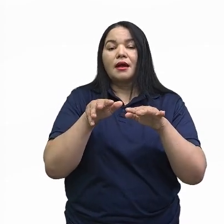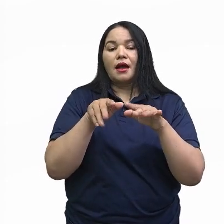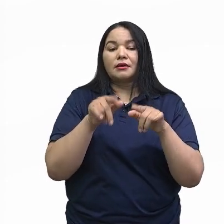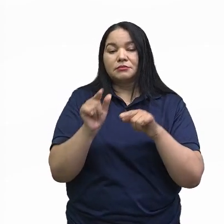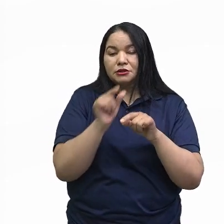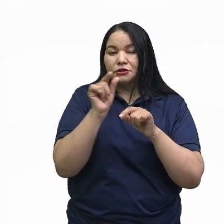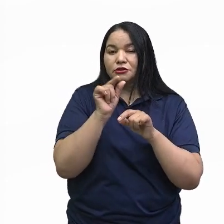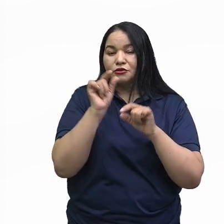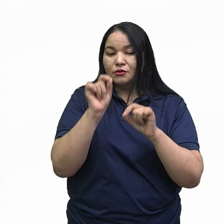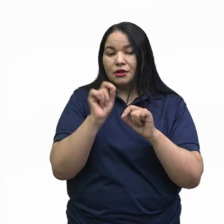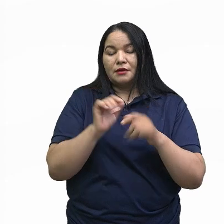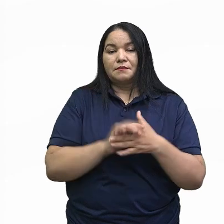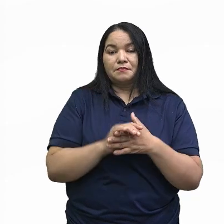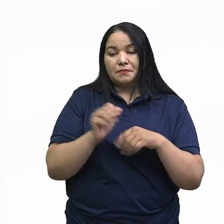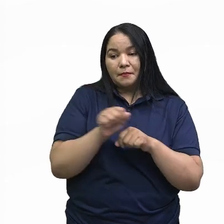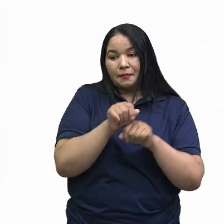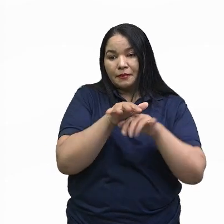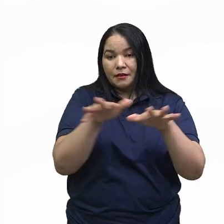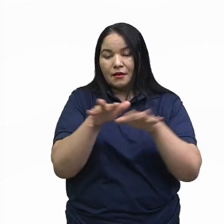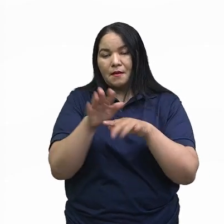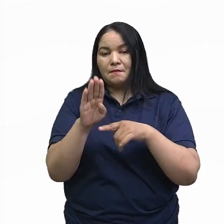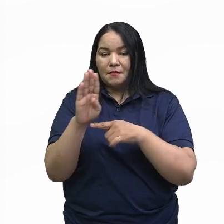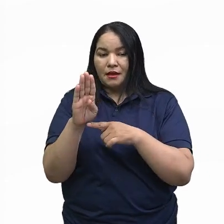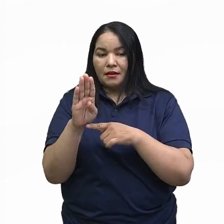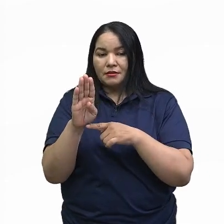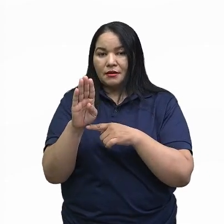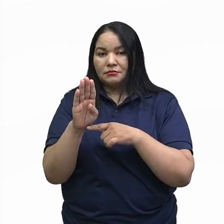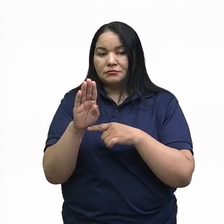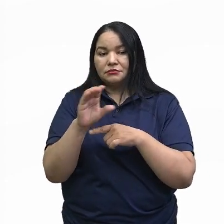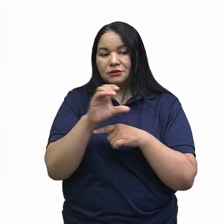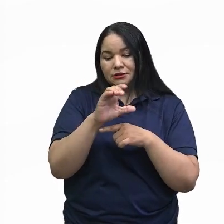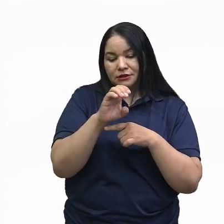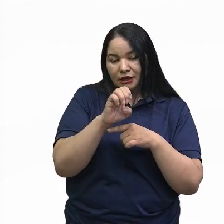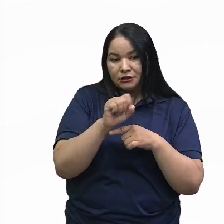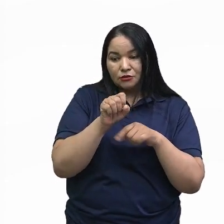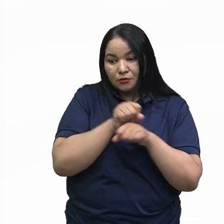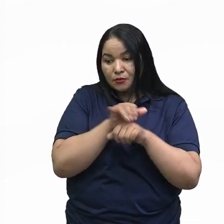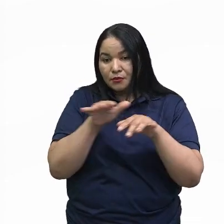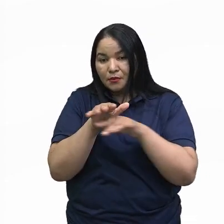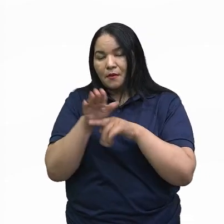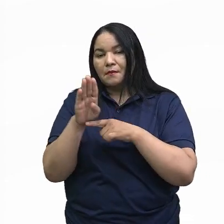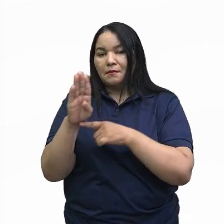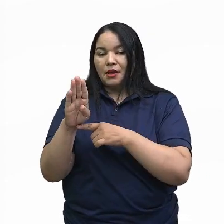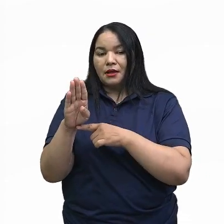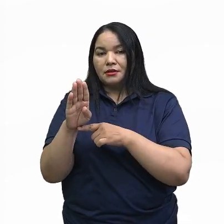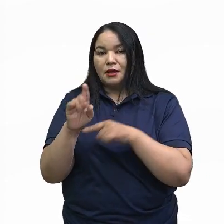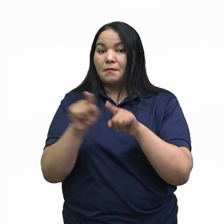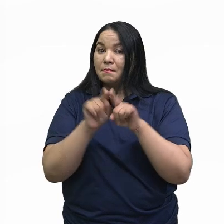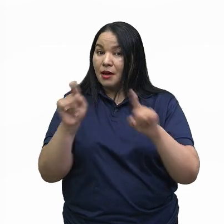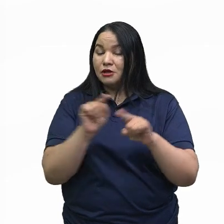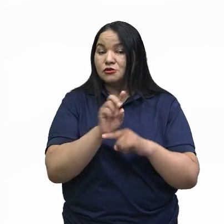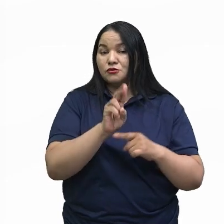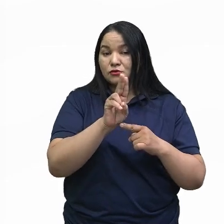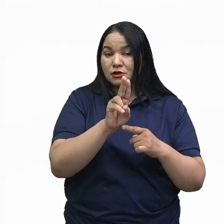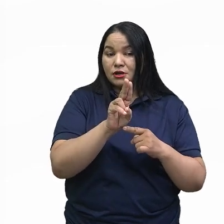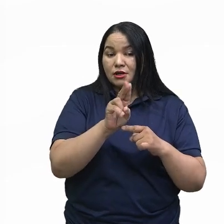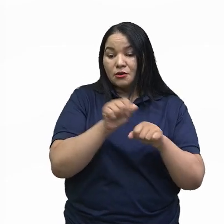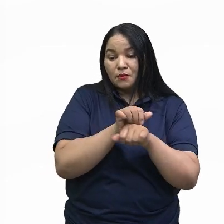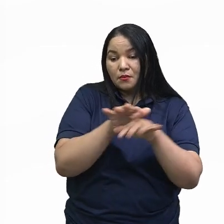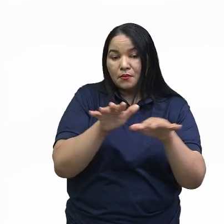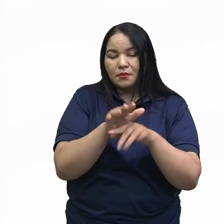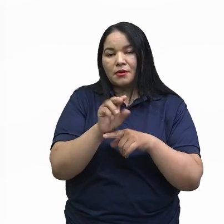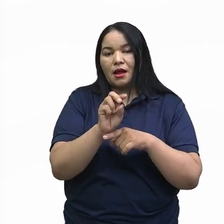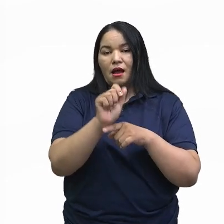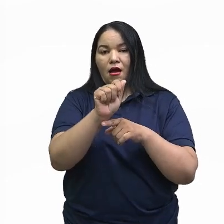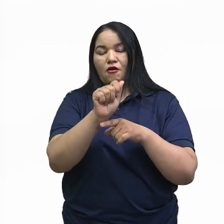aqui do césio é o beta, mas no caso do carbono é o beta também, mas no caso do urânio é o alfa. Então depende aí,